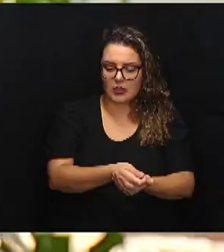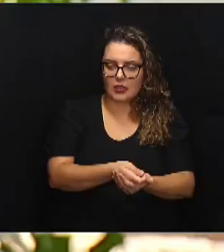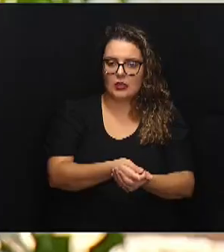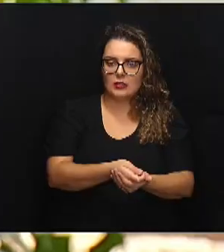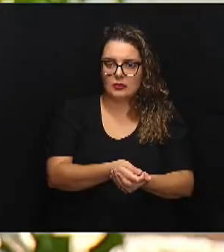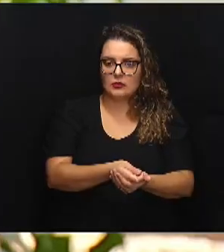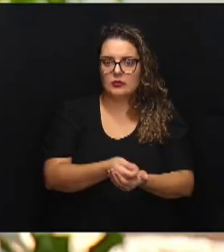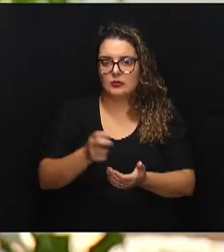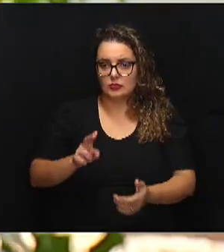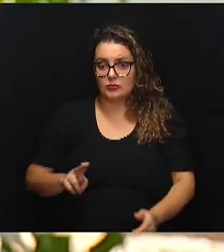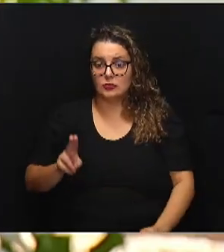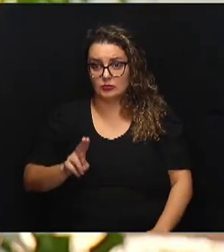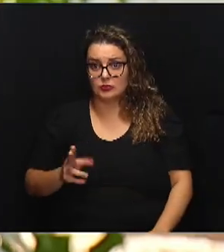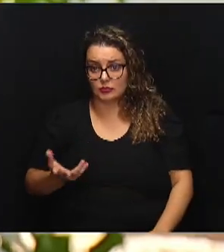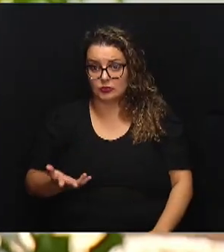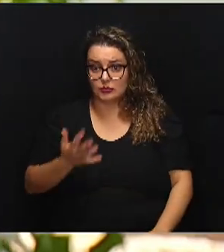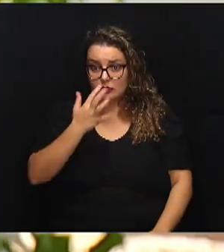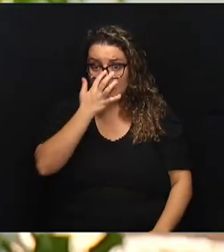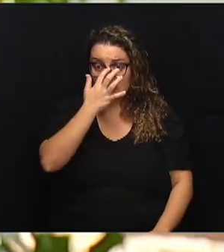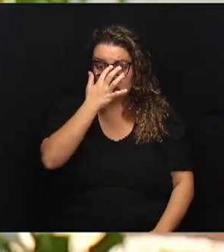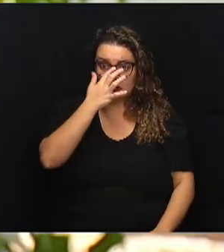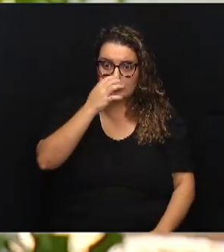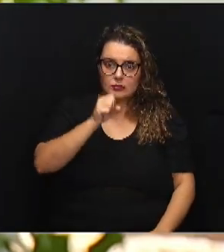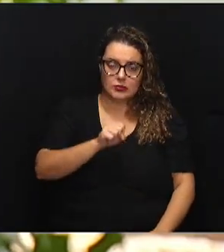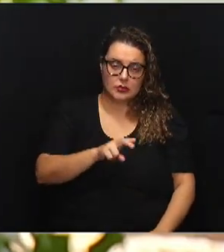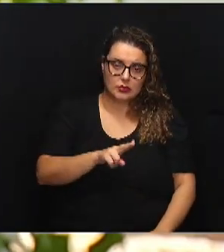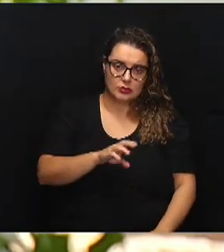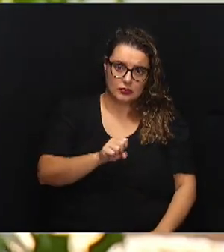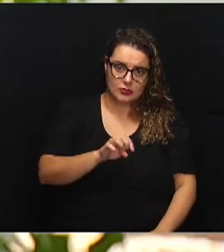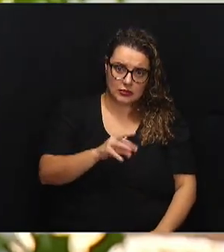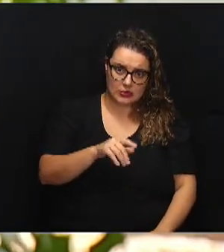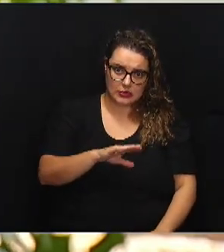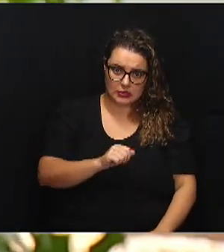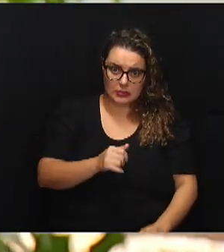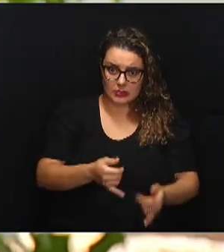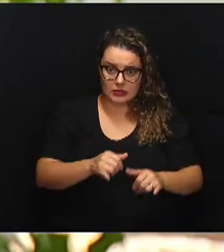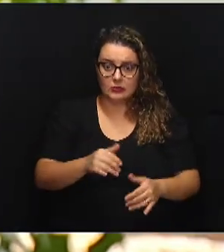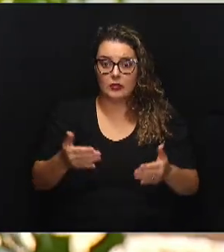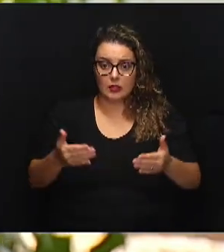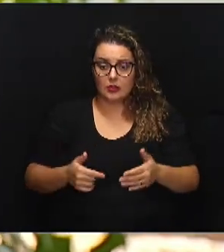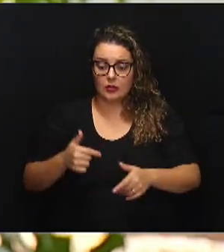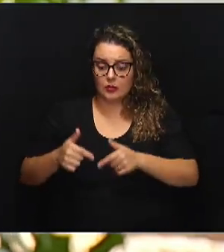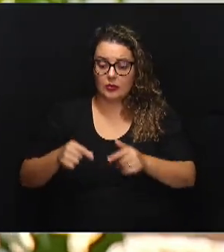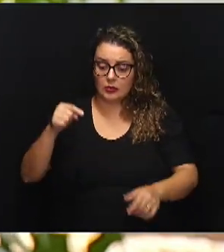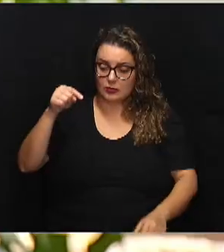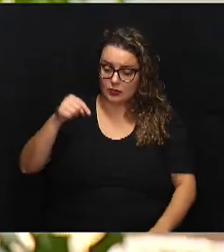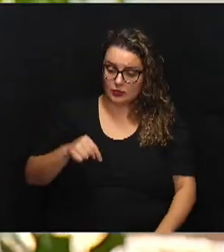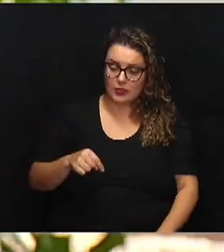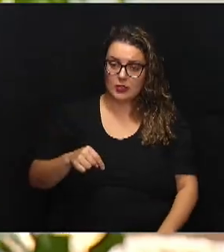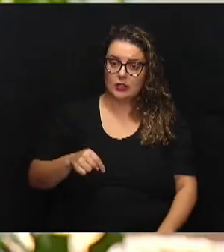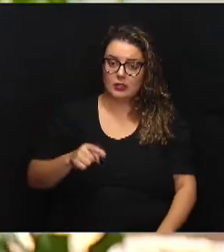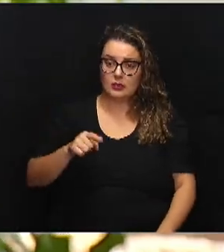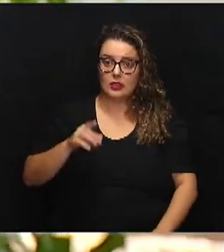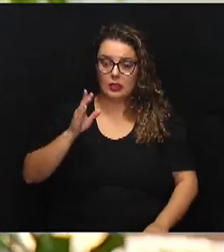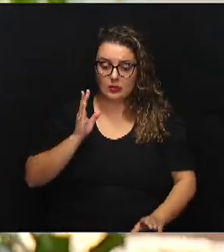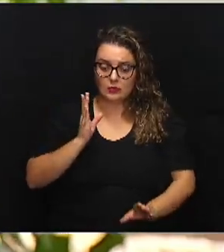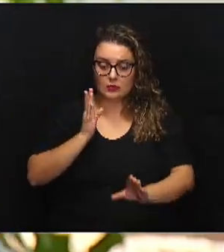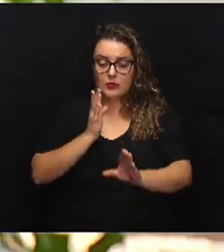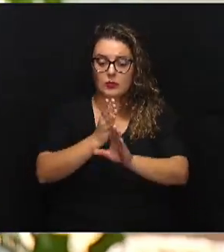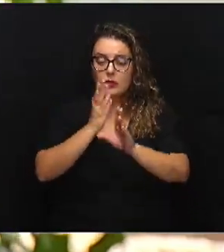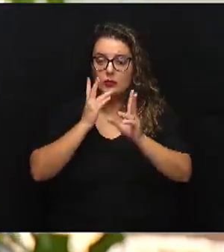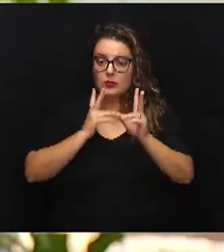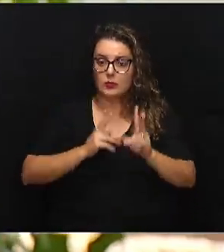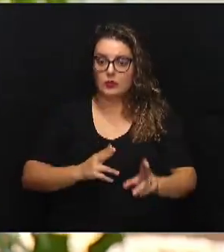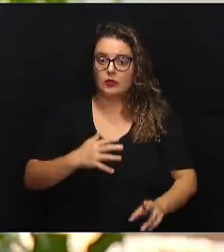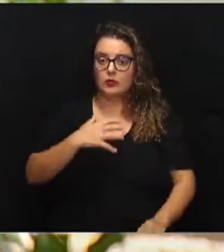o uso de substâncias químicas. Agora o trabalho aqui é descoberto como um